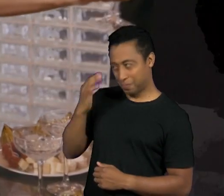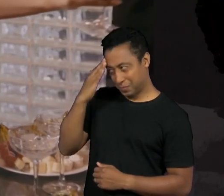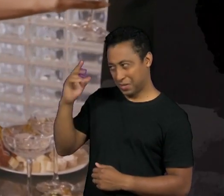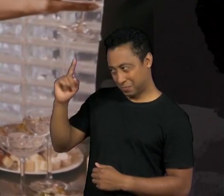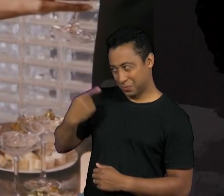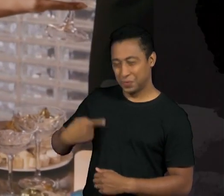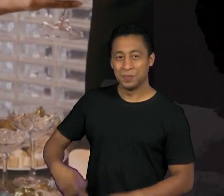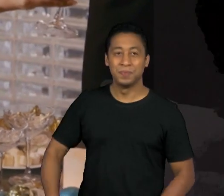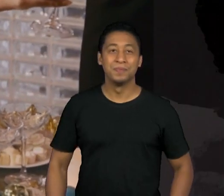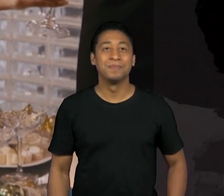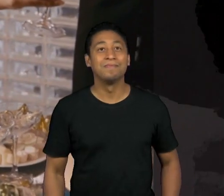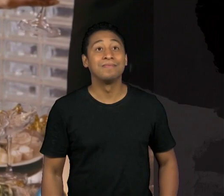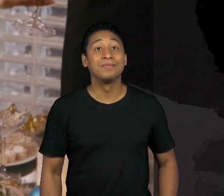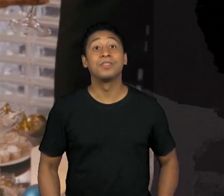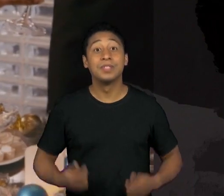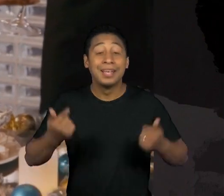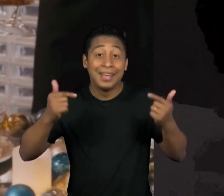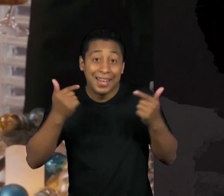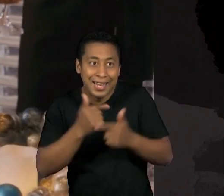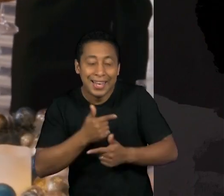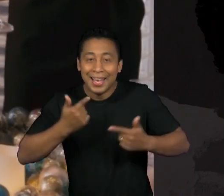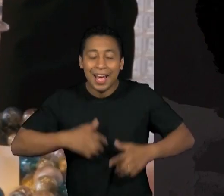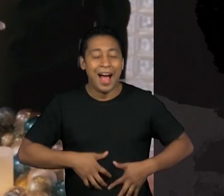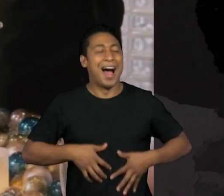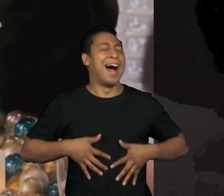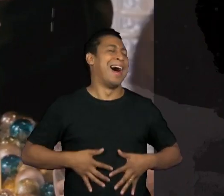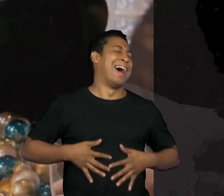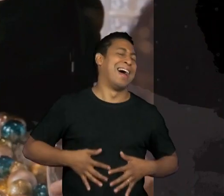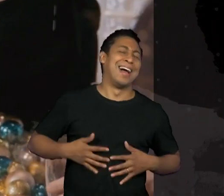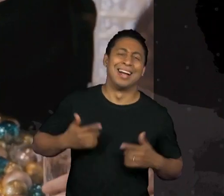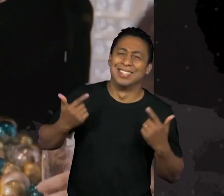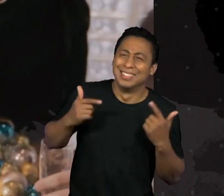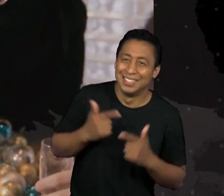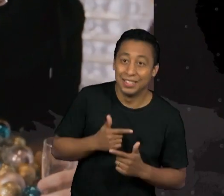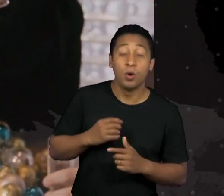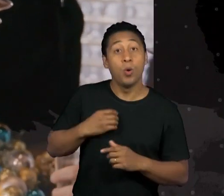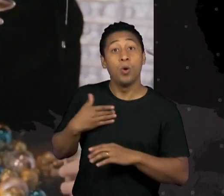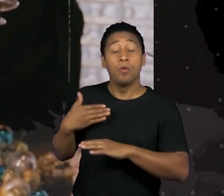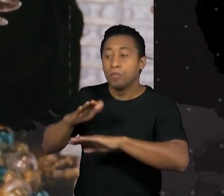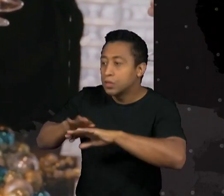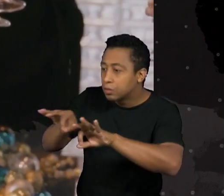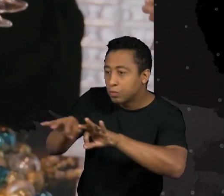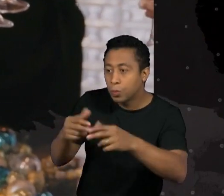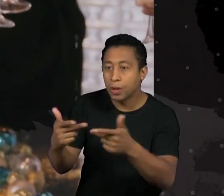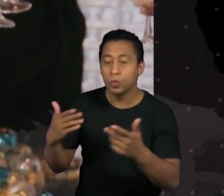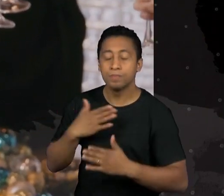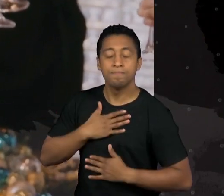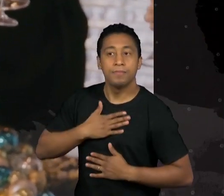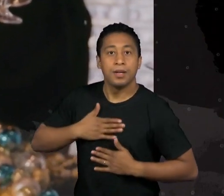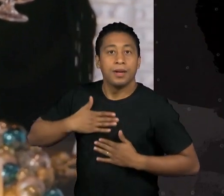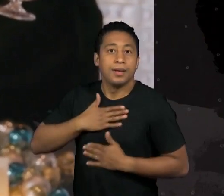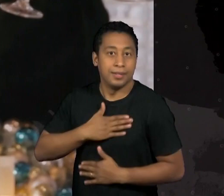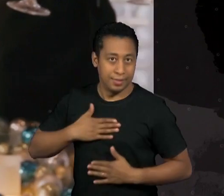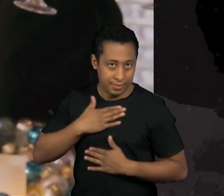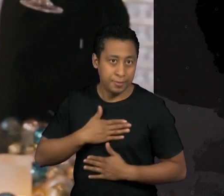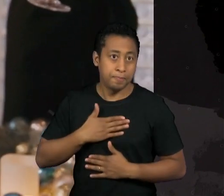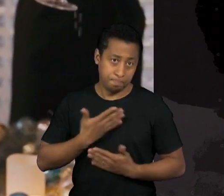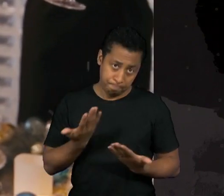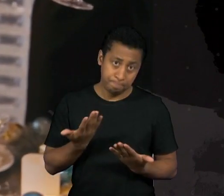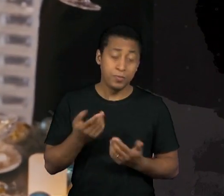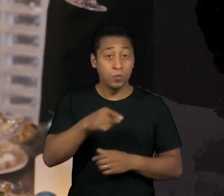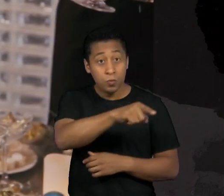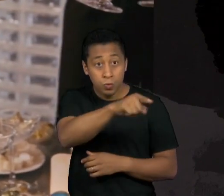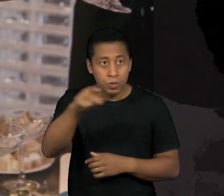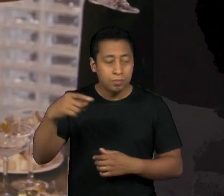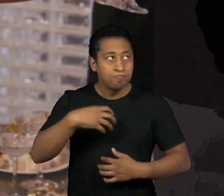você dá mais risada, quando você está mais engajado em situações prazerosas, isso vai fortalecer